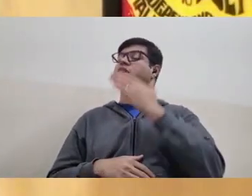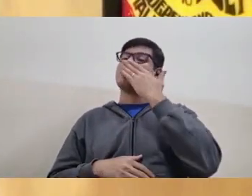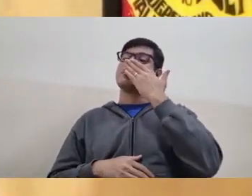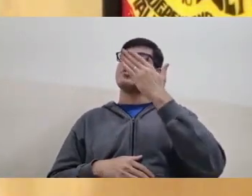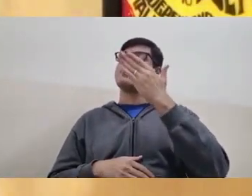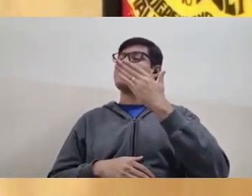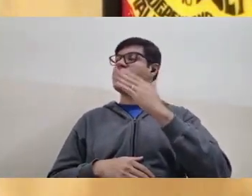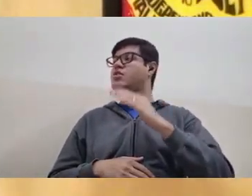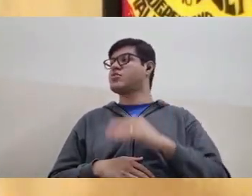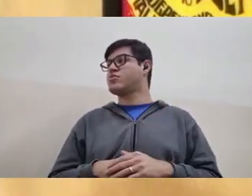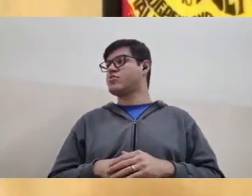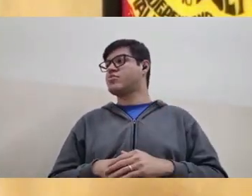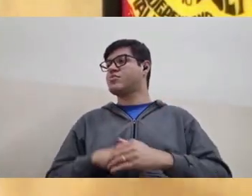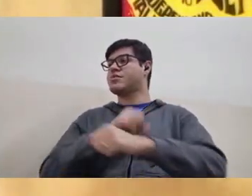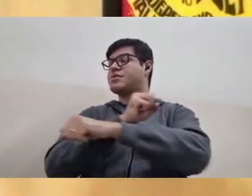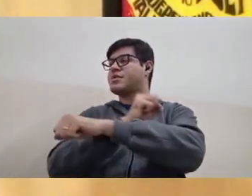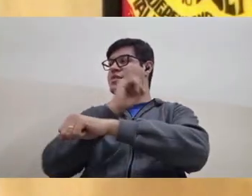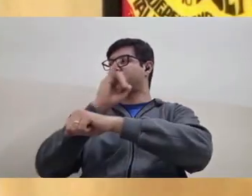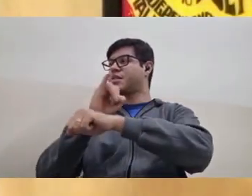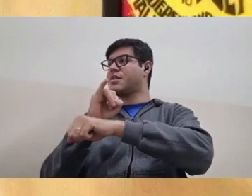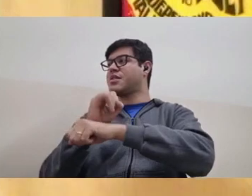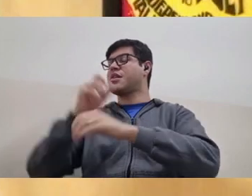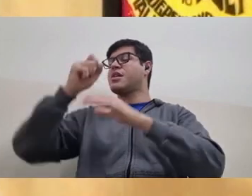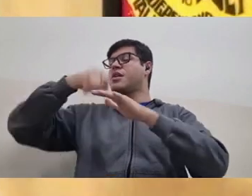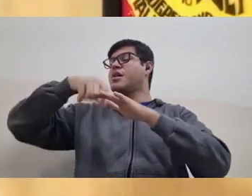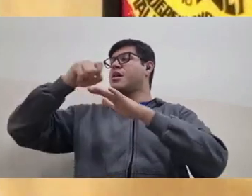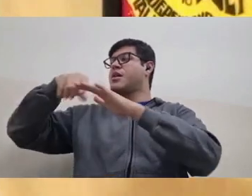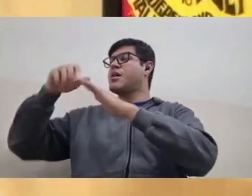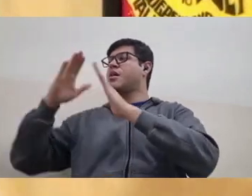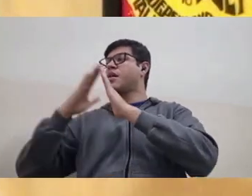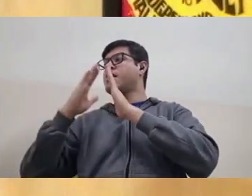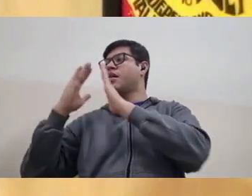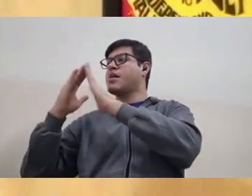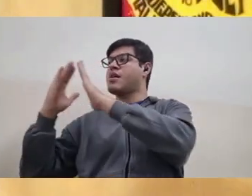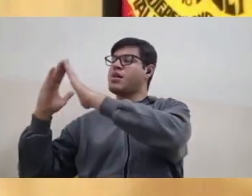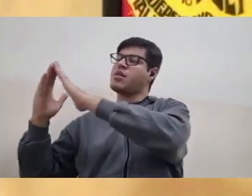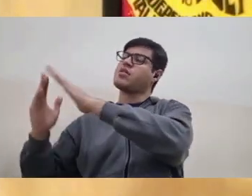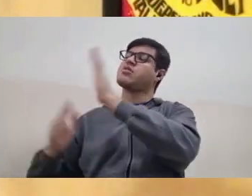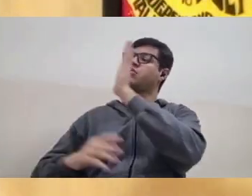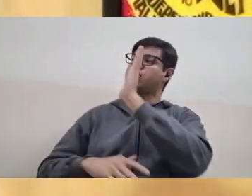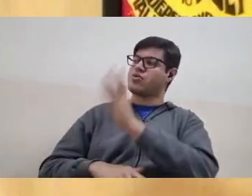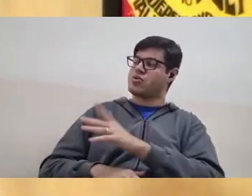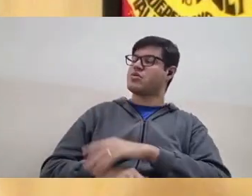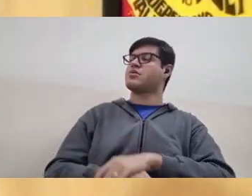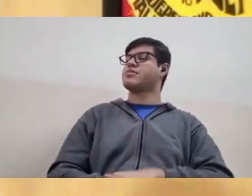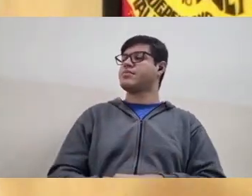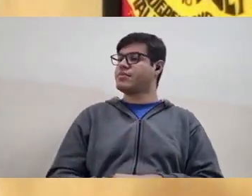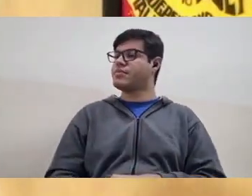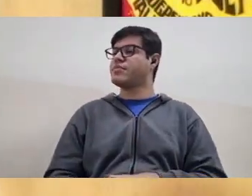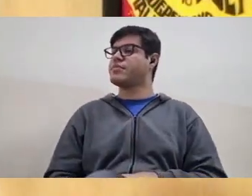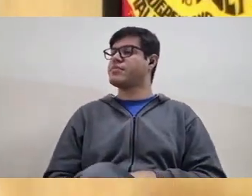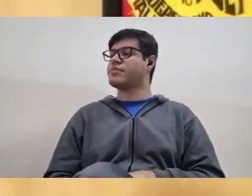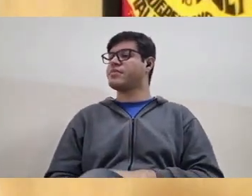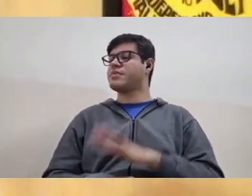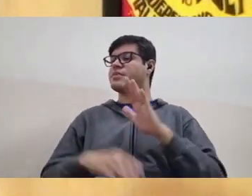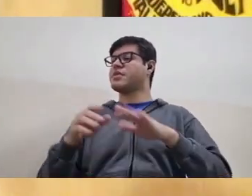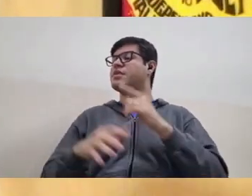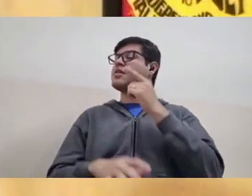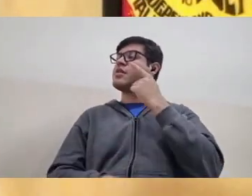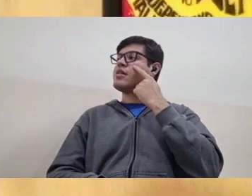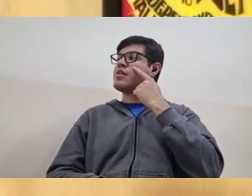grandão. Eu plantei ali muitas árvores frutíferas, meus vizinhos e tal, a gente sempre plantou. A gente vê ali